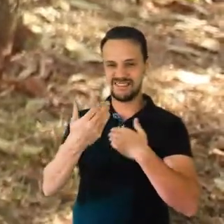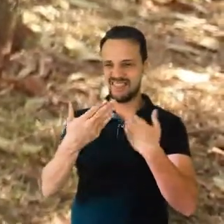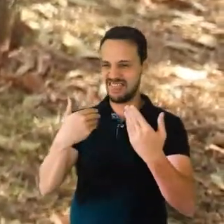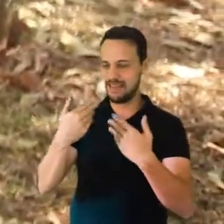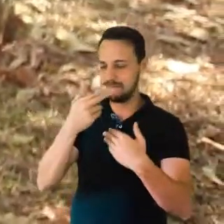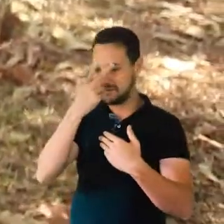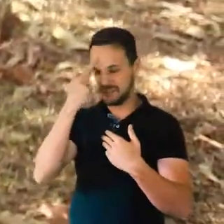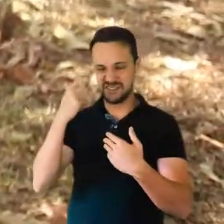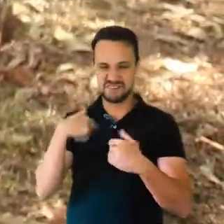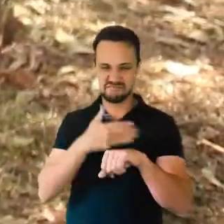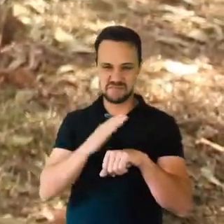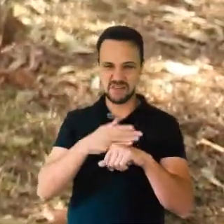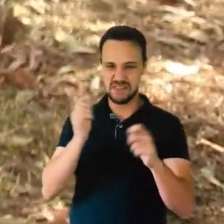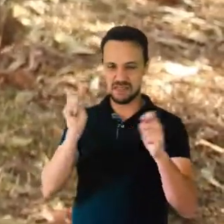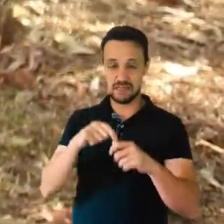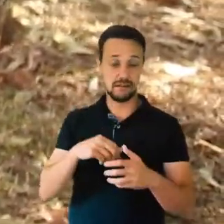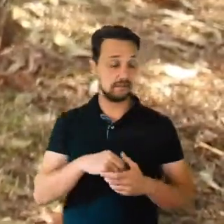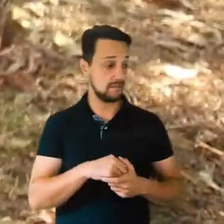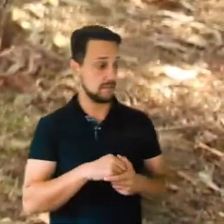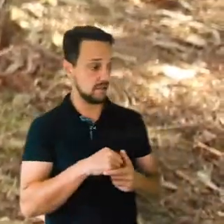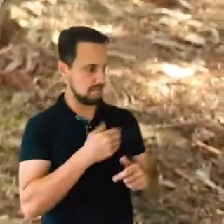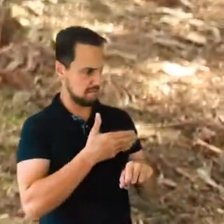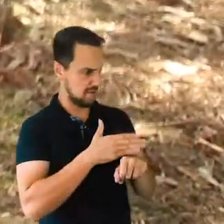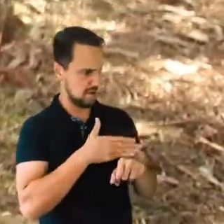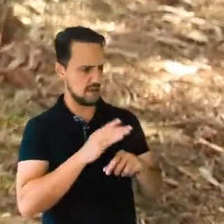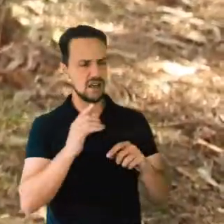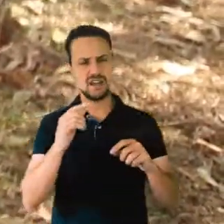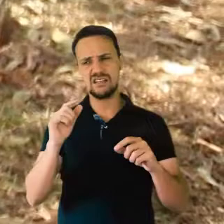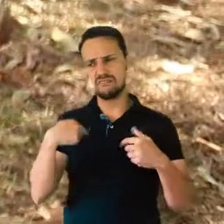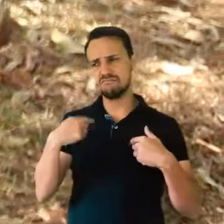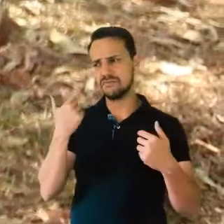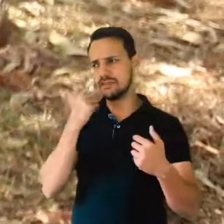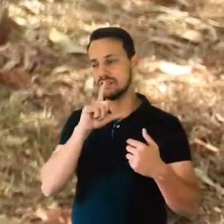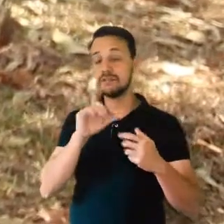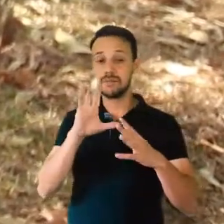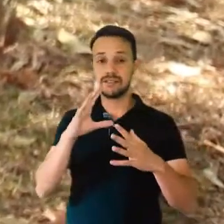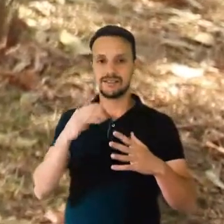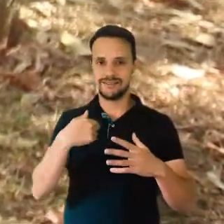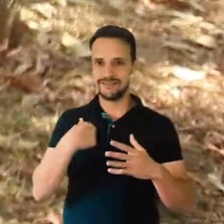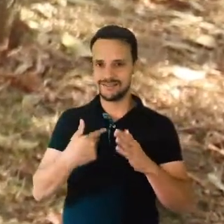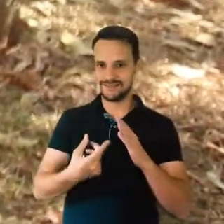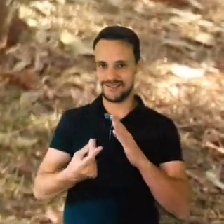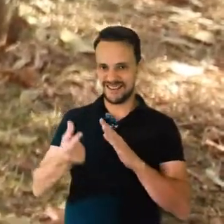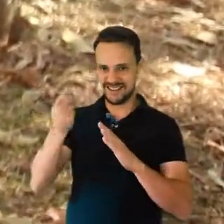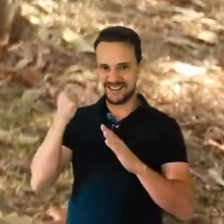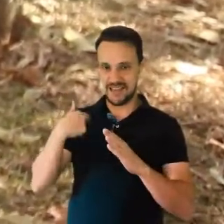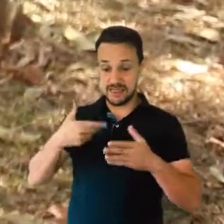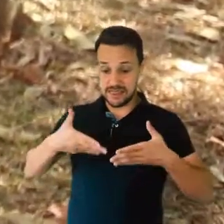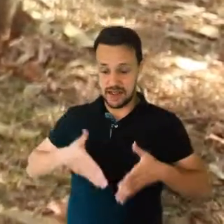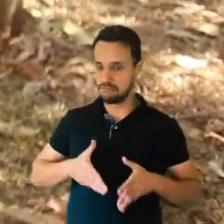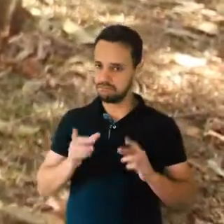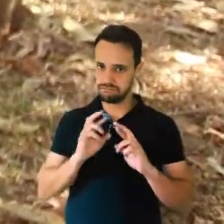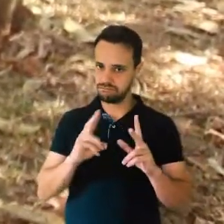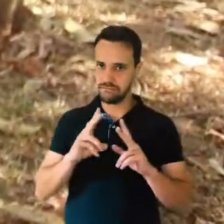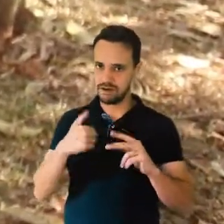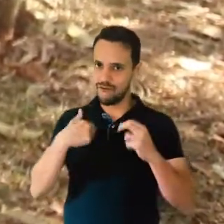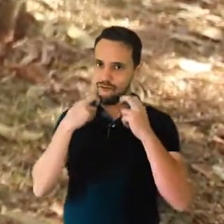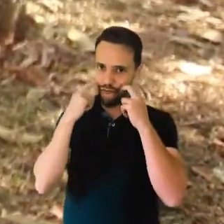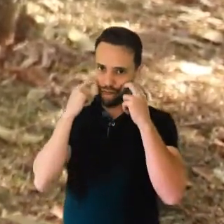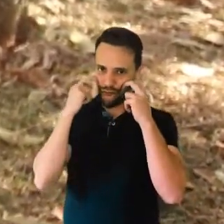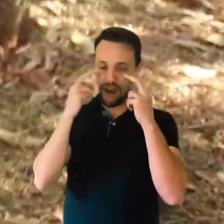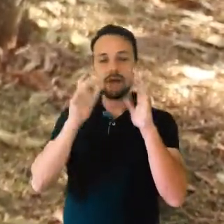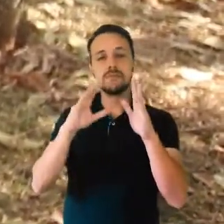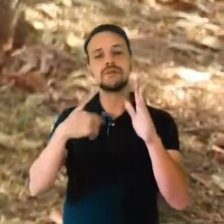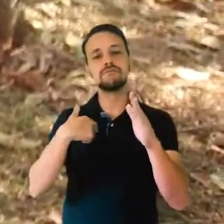prática, você tira de letra. É, e isso não nasceu em mim. Eu sou uma pessoa muito tímida, na verdade. Você está